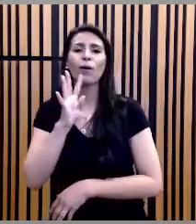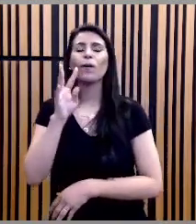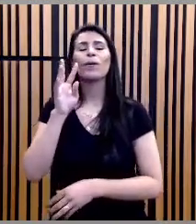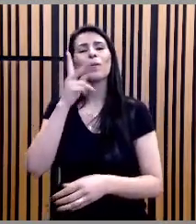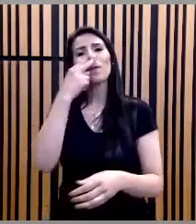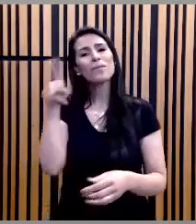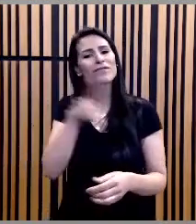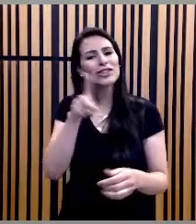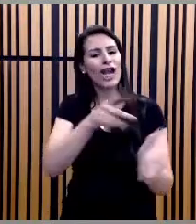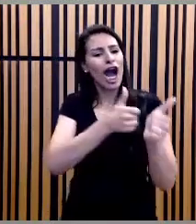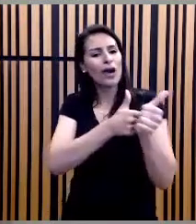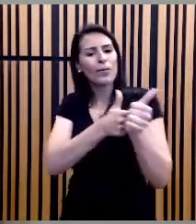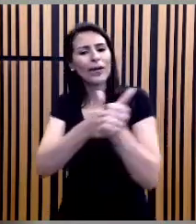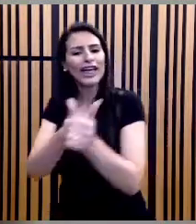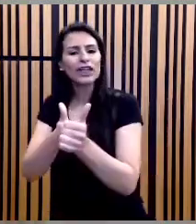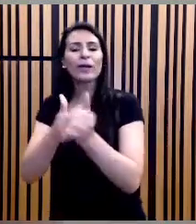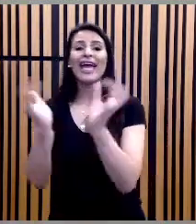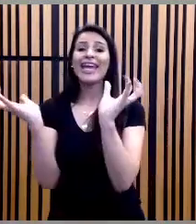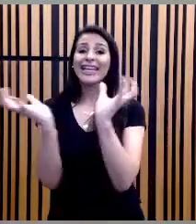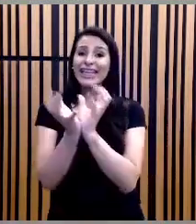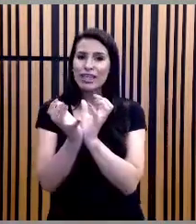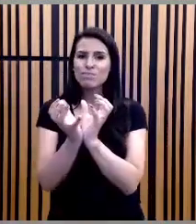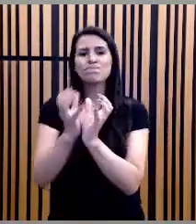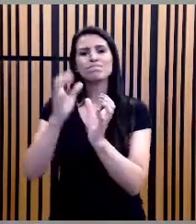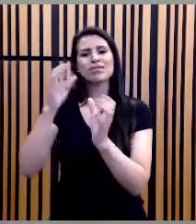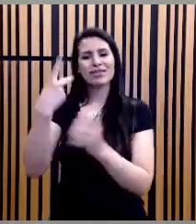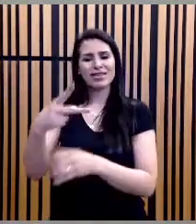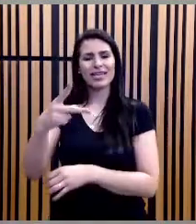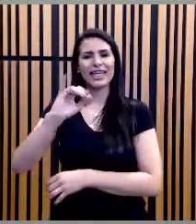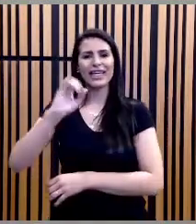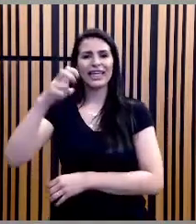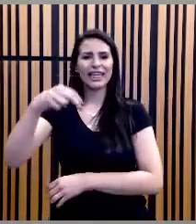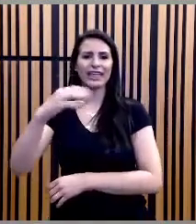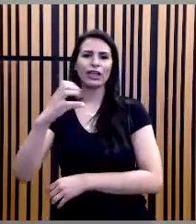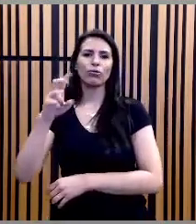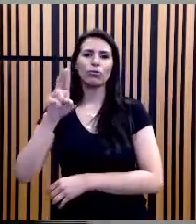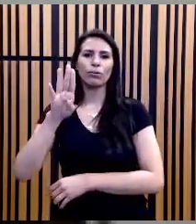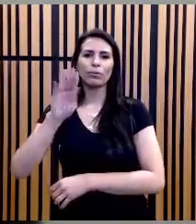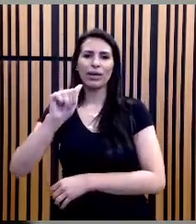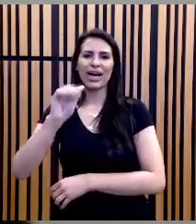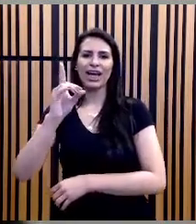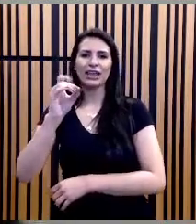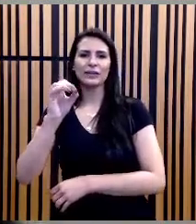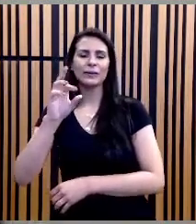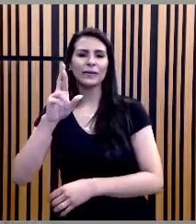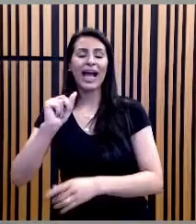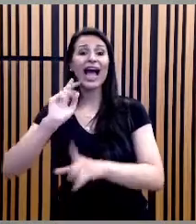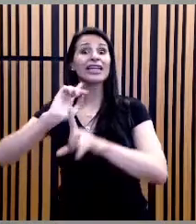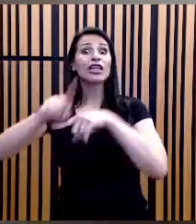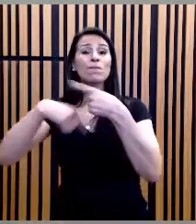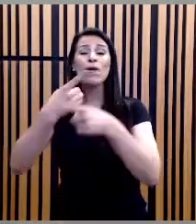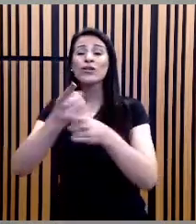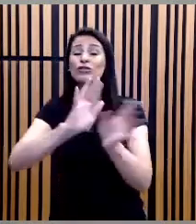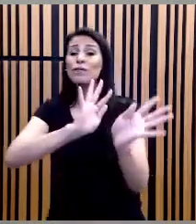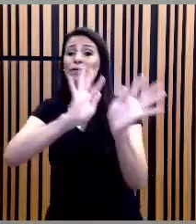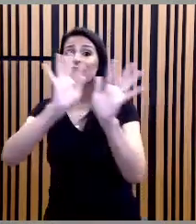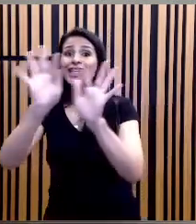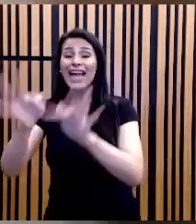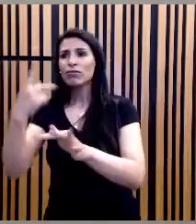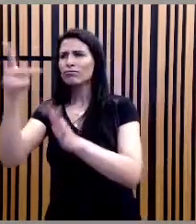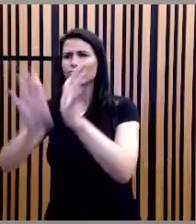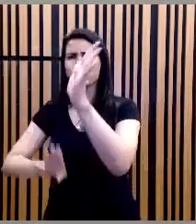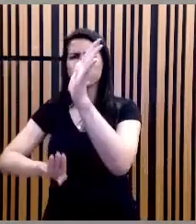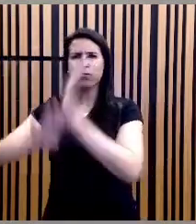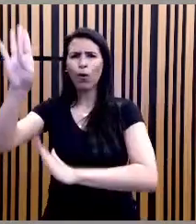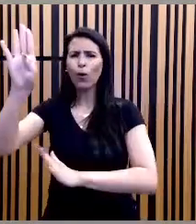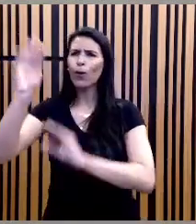acompanhando, a equipe da incubadora acompanhando. E lá no final, o cara assim, pum, foi para os Estados Unidos, decolou, tá com um